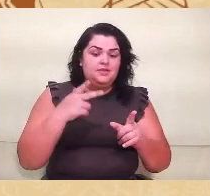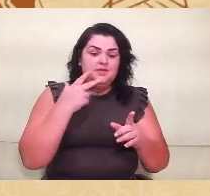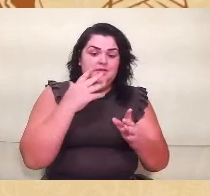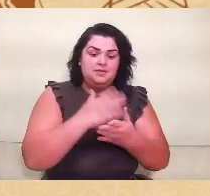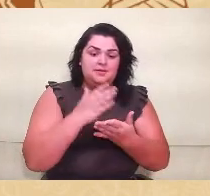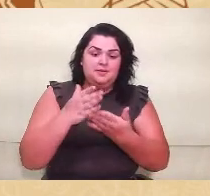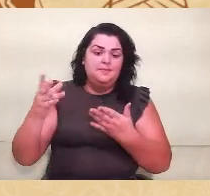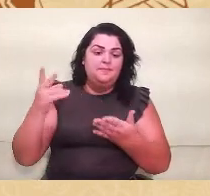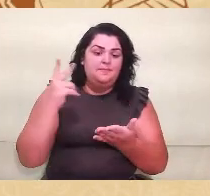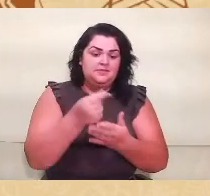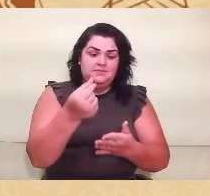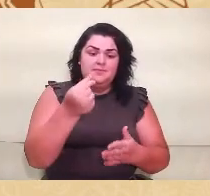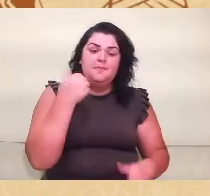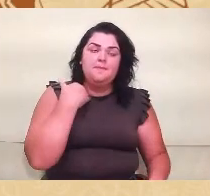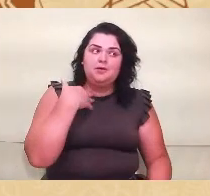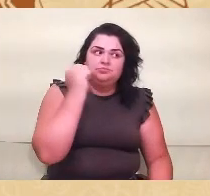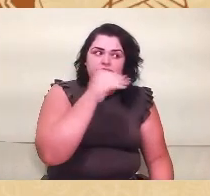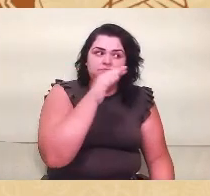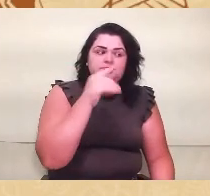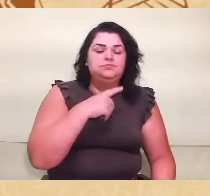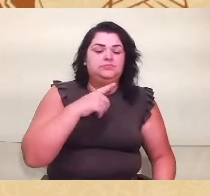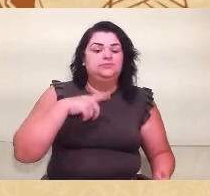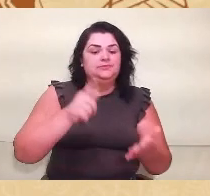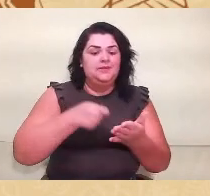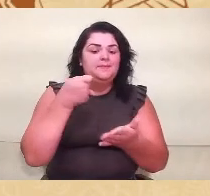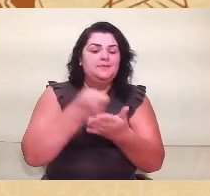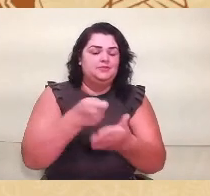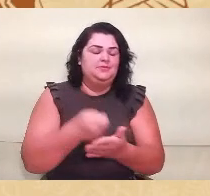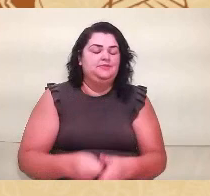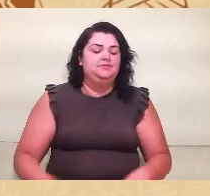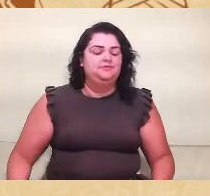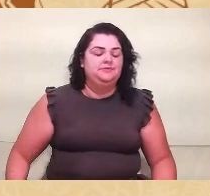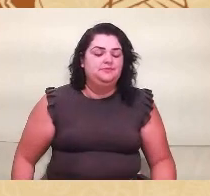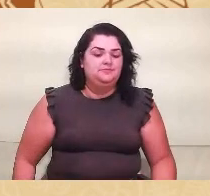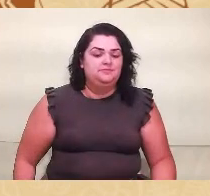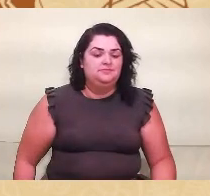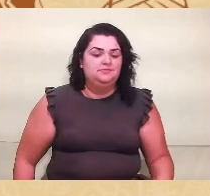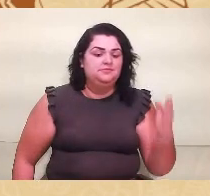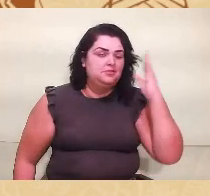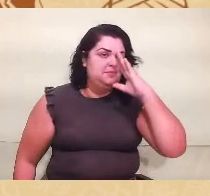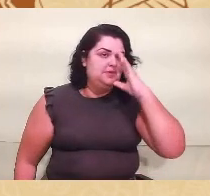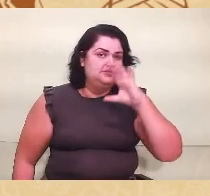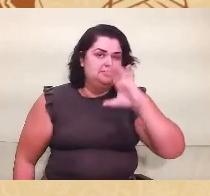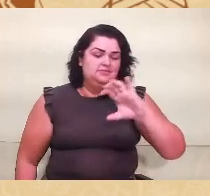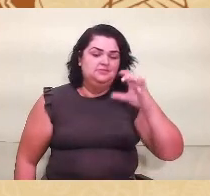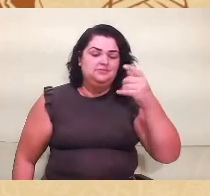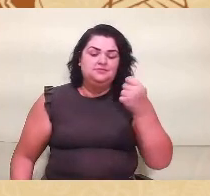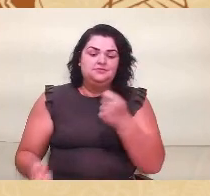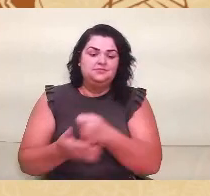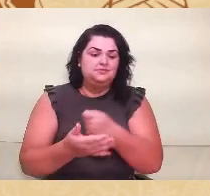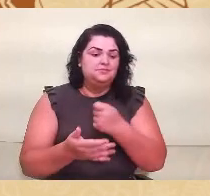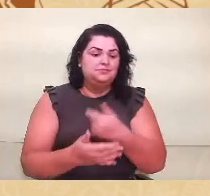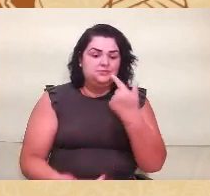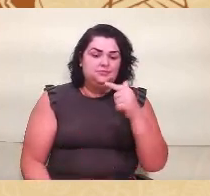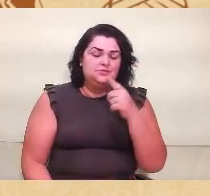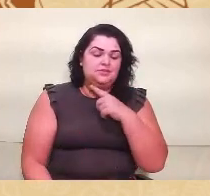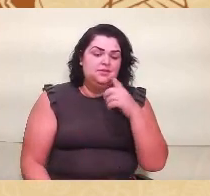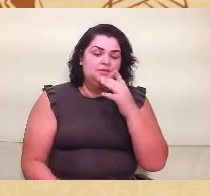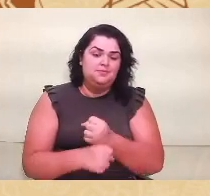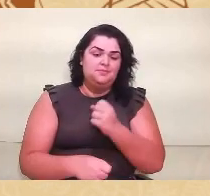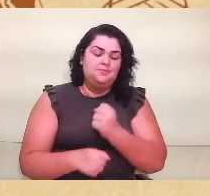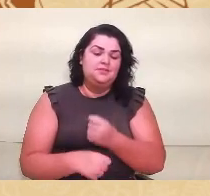numa poupança ou para fazer investimento, né? O brasileiro não tem essa lógica de investimento, de poupar dinheiro, porque não tem